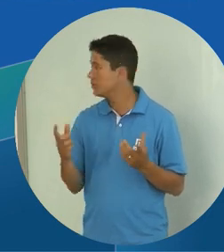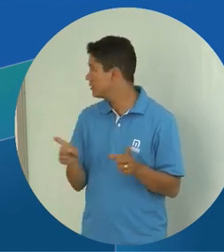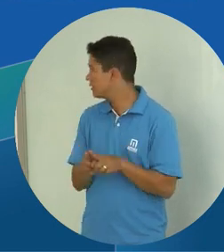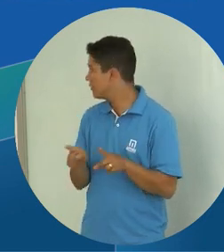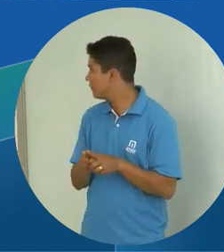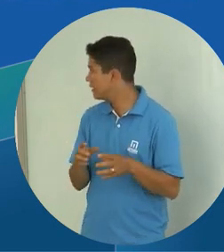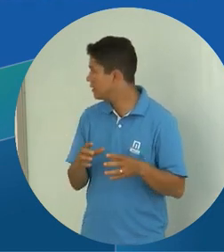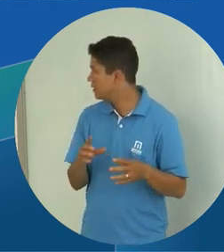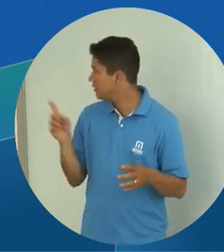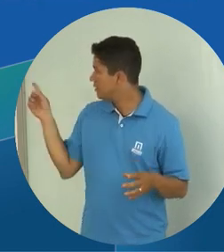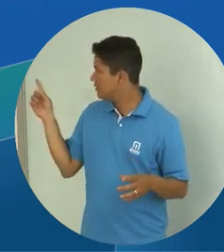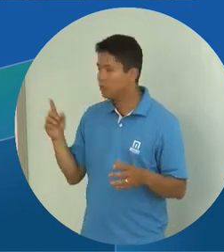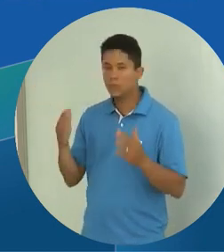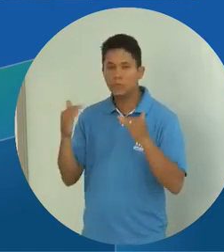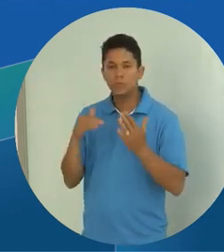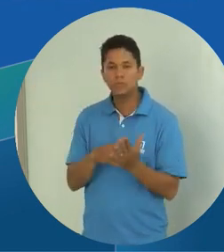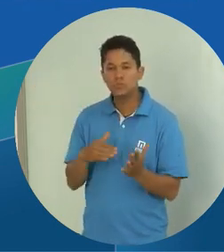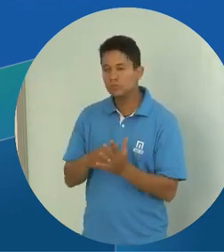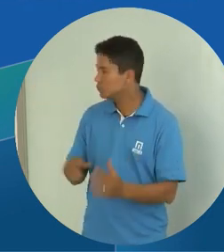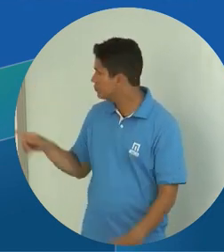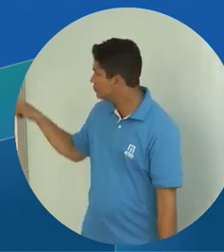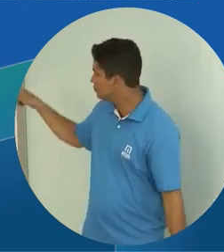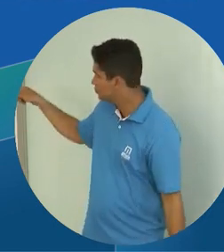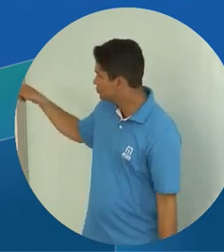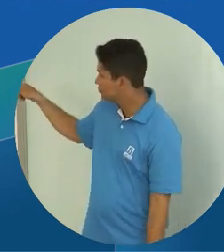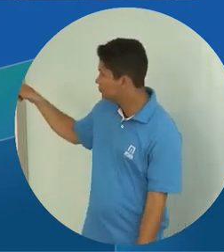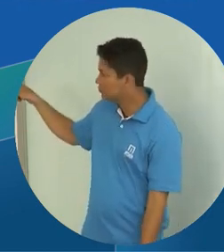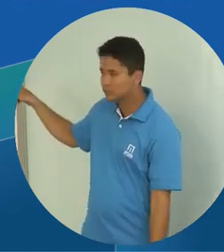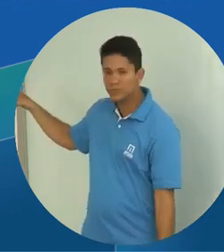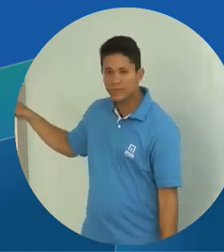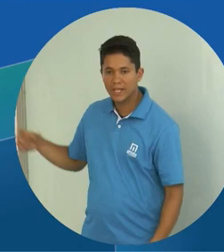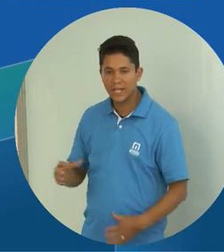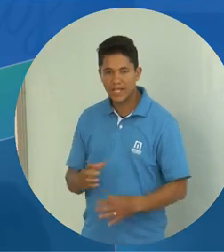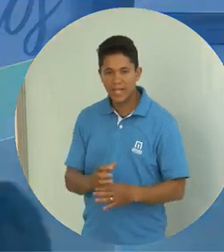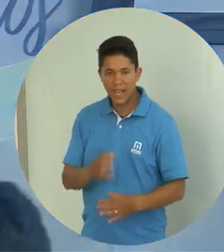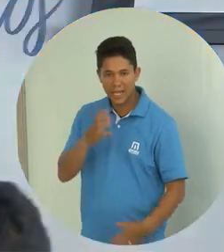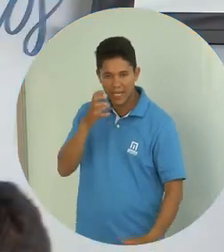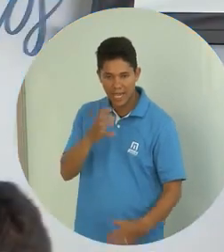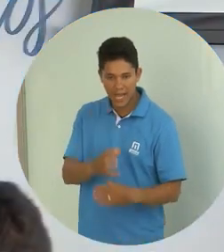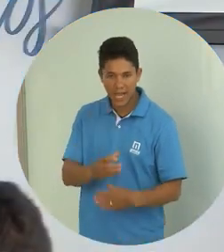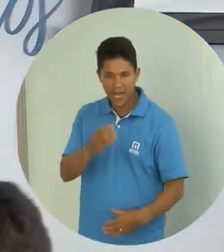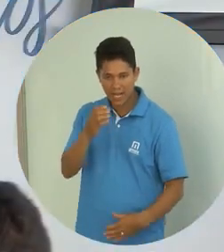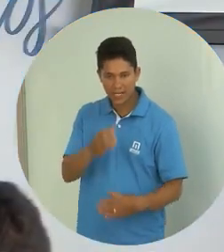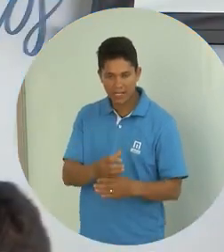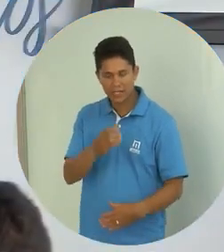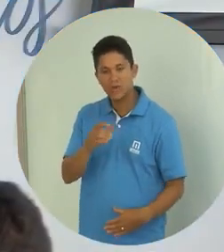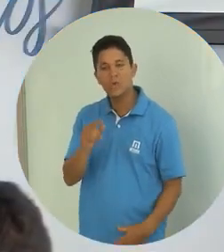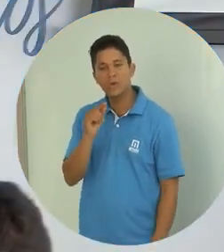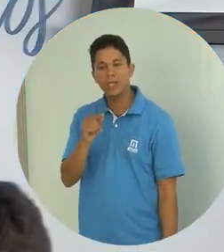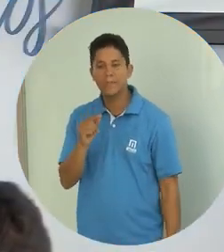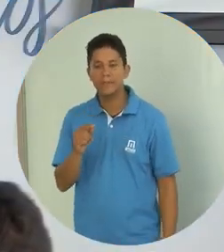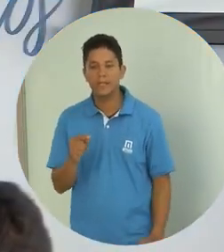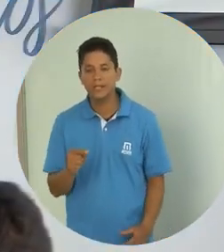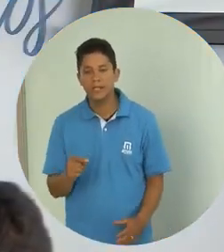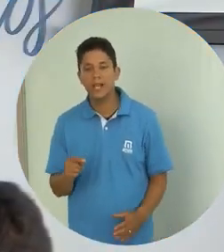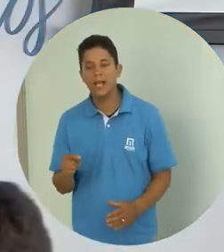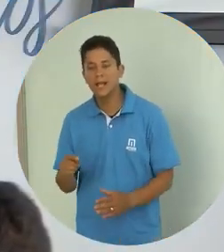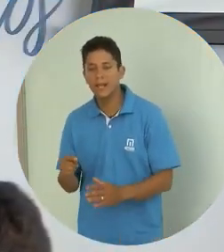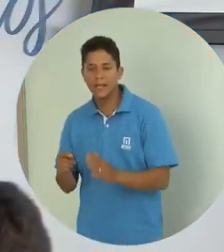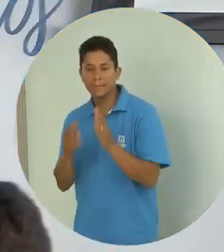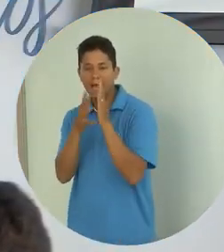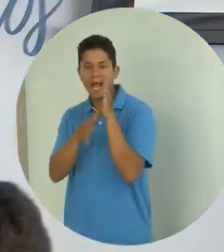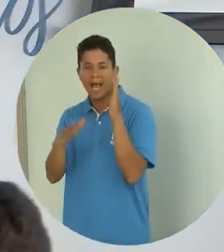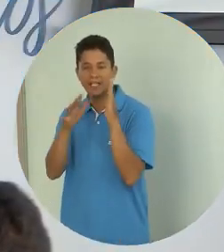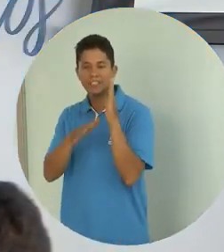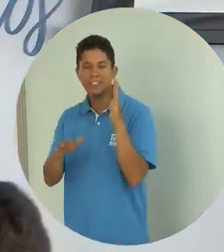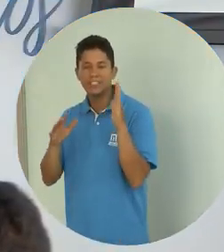Plugagem de galeria, para quem não sabe, né, as barragens de rejeito, elas têm galerias que